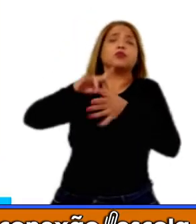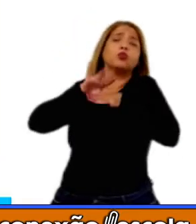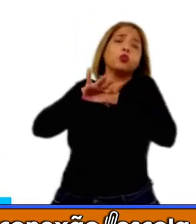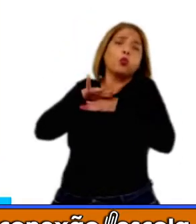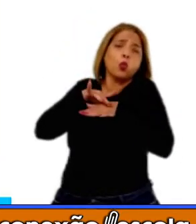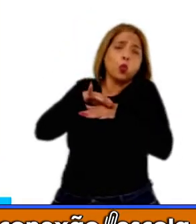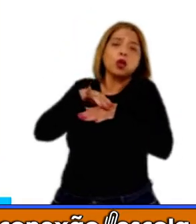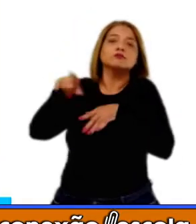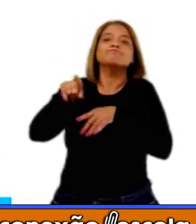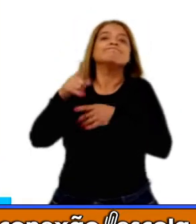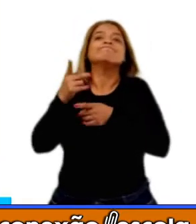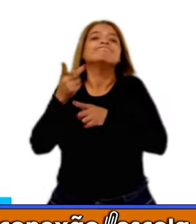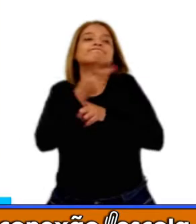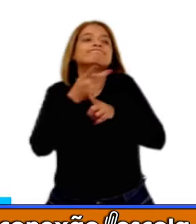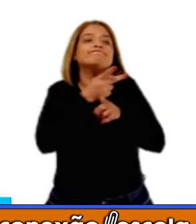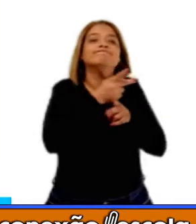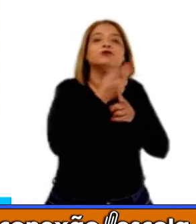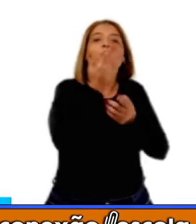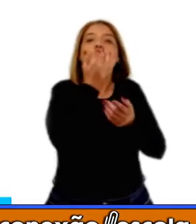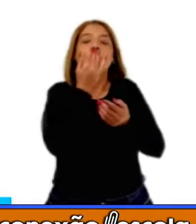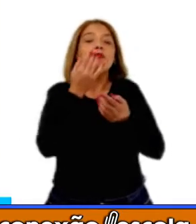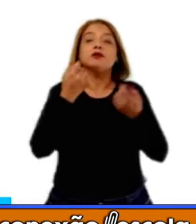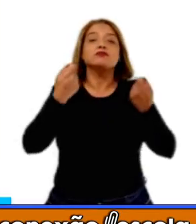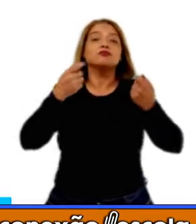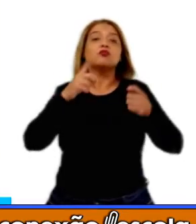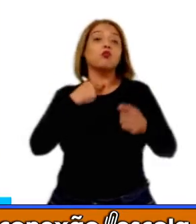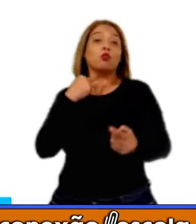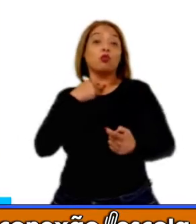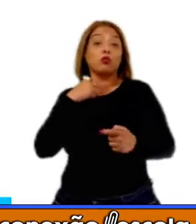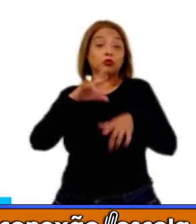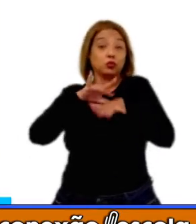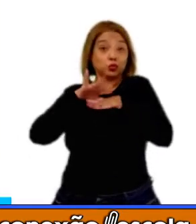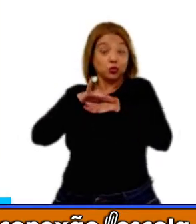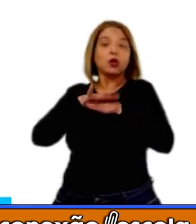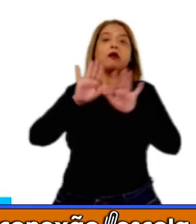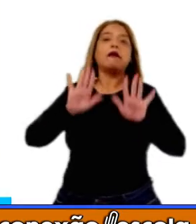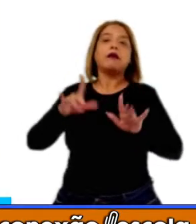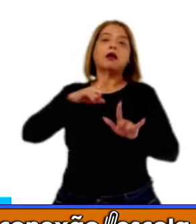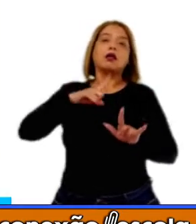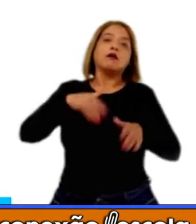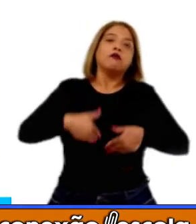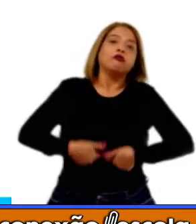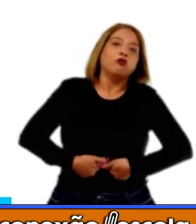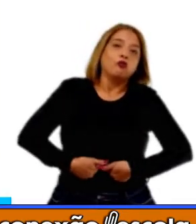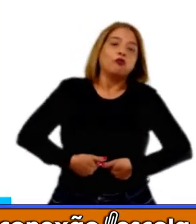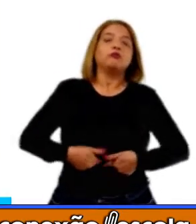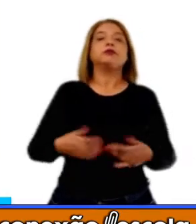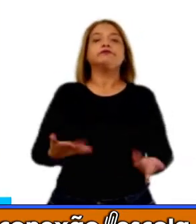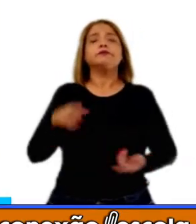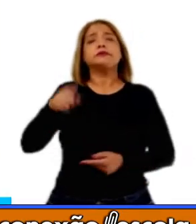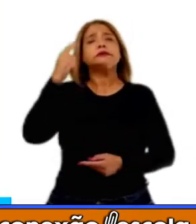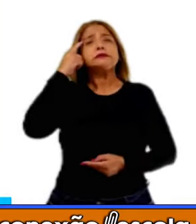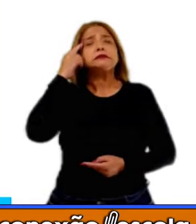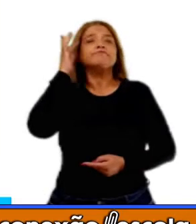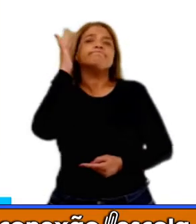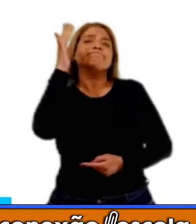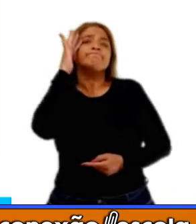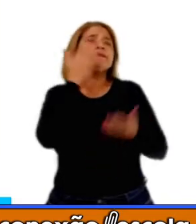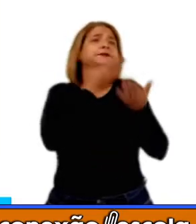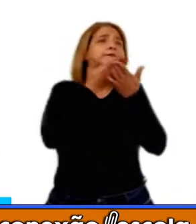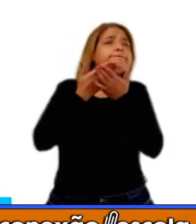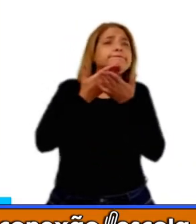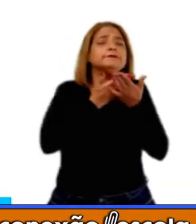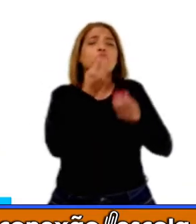caçar, padecia de fome. Em tais apuros, imaginou um plano.